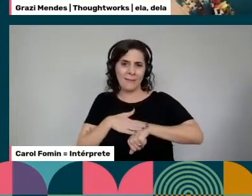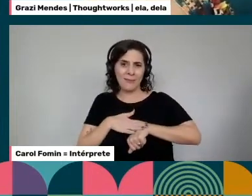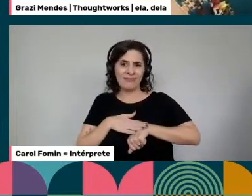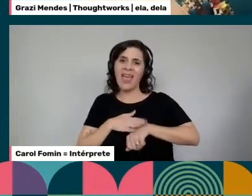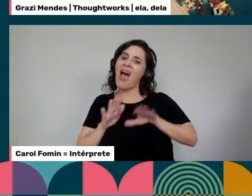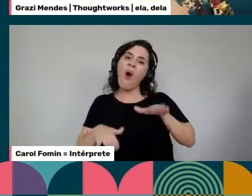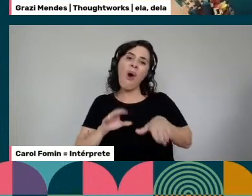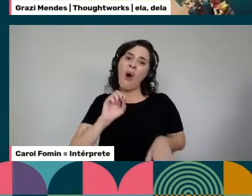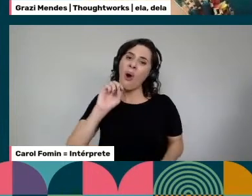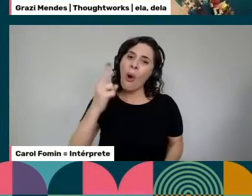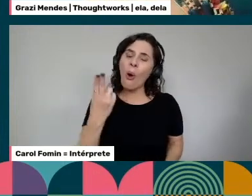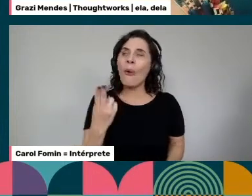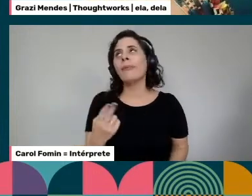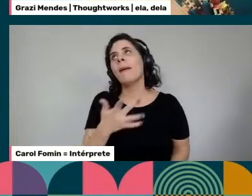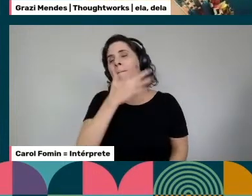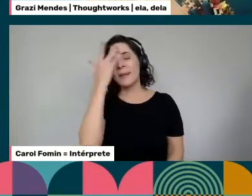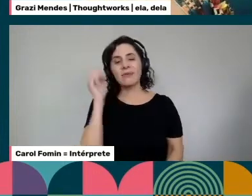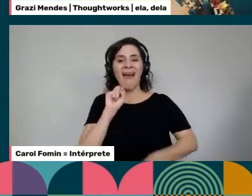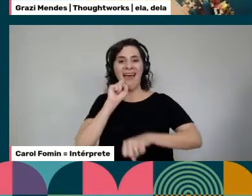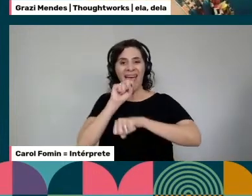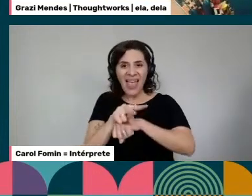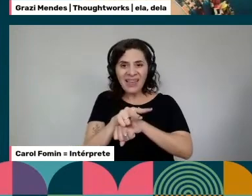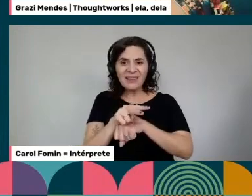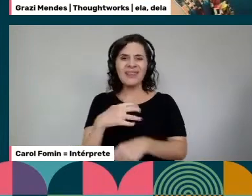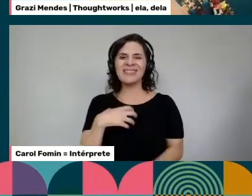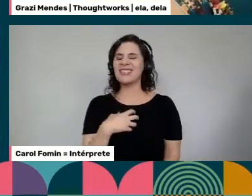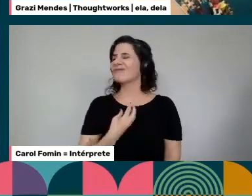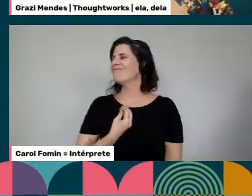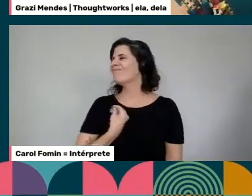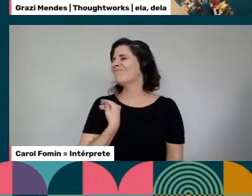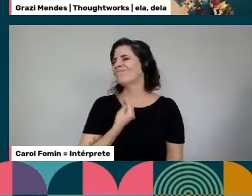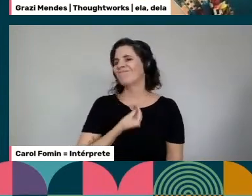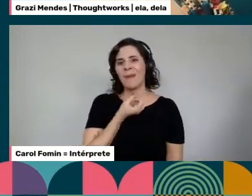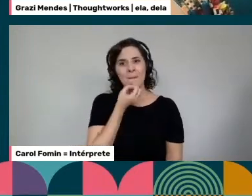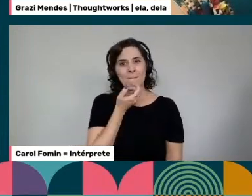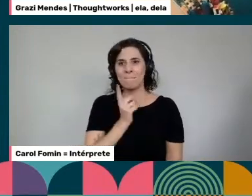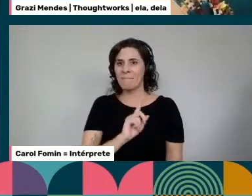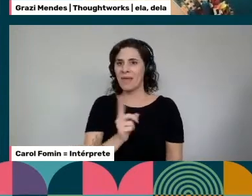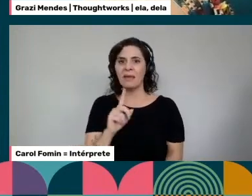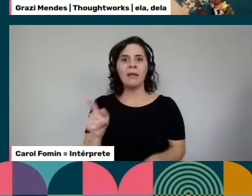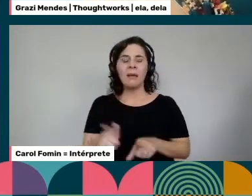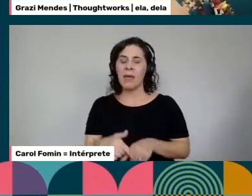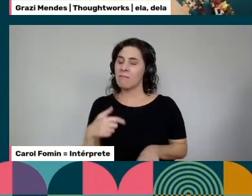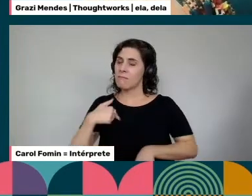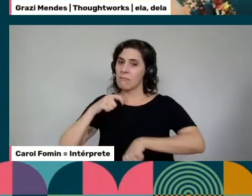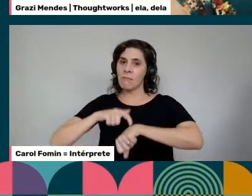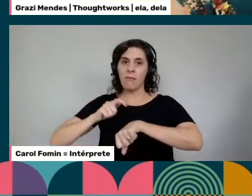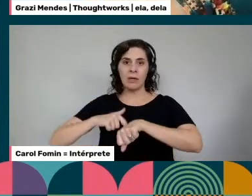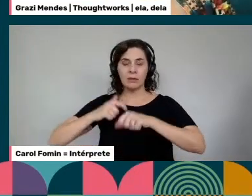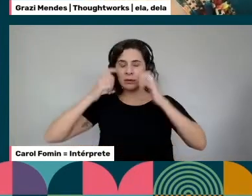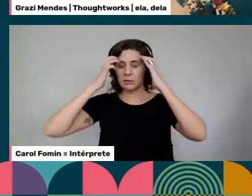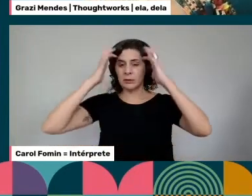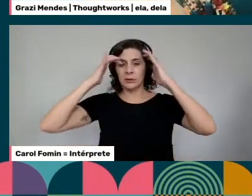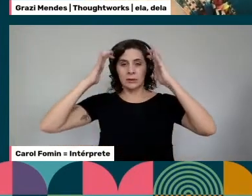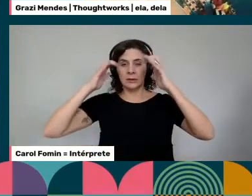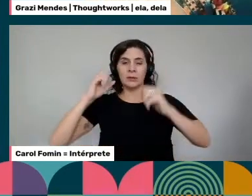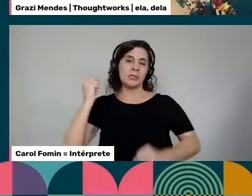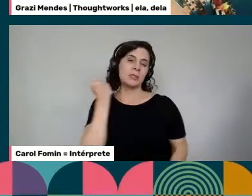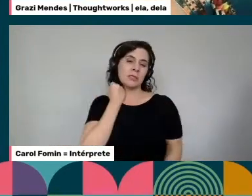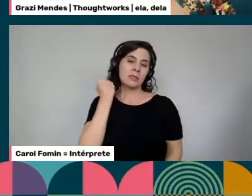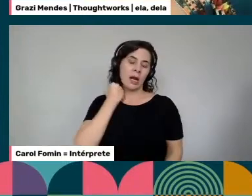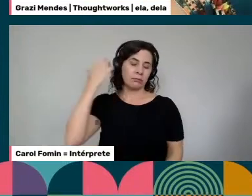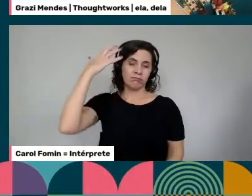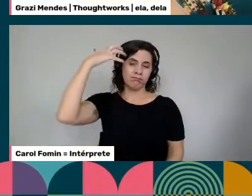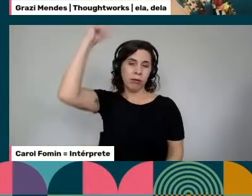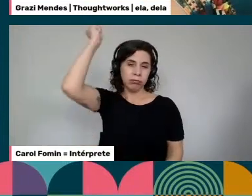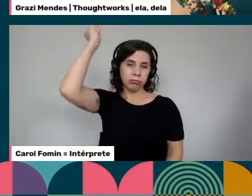questão emocional. A gente vê o aumento aí de burnout também, sobretudo em pessoas negras. Então, pensar na cultura organizacional também